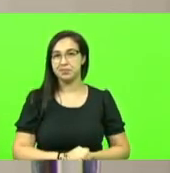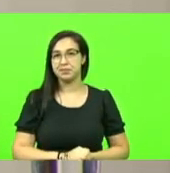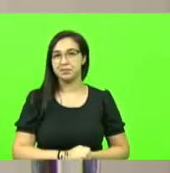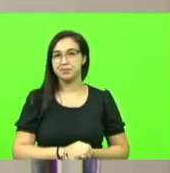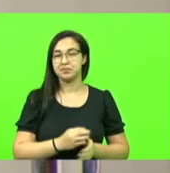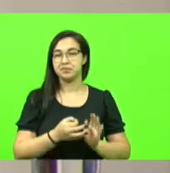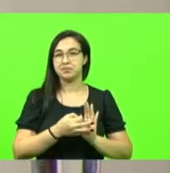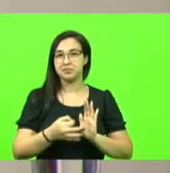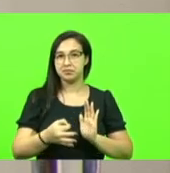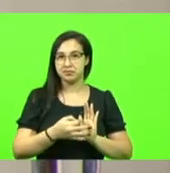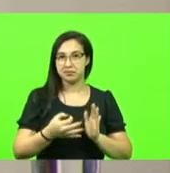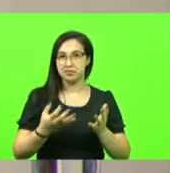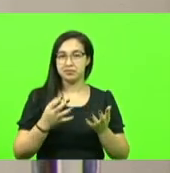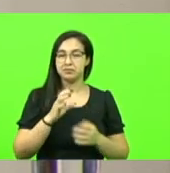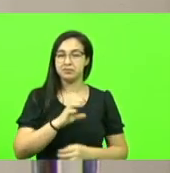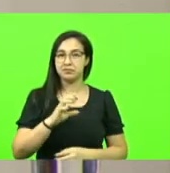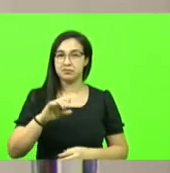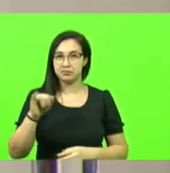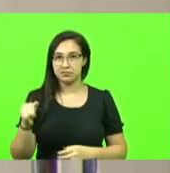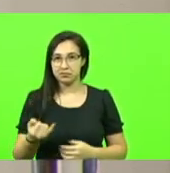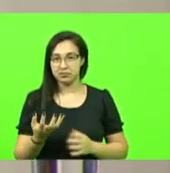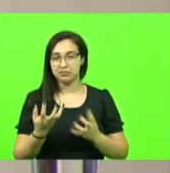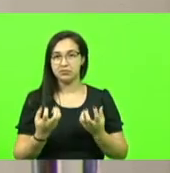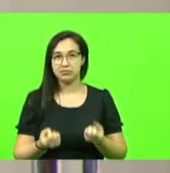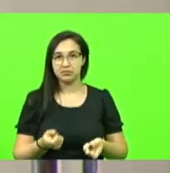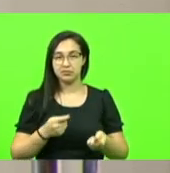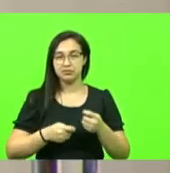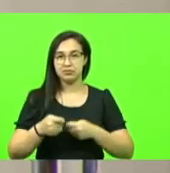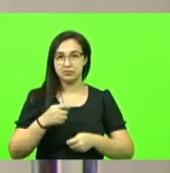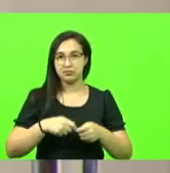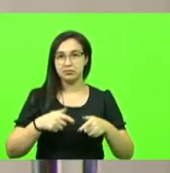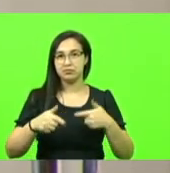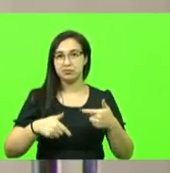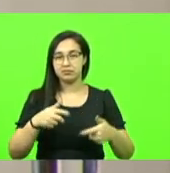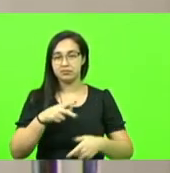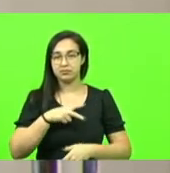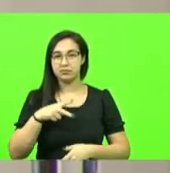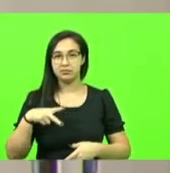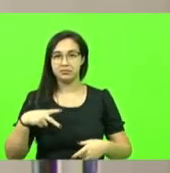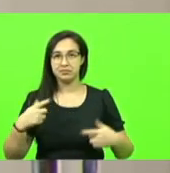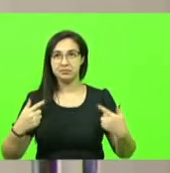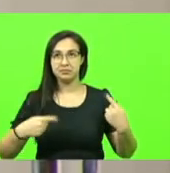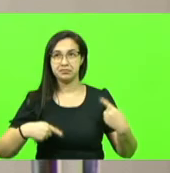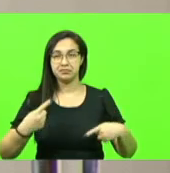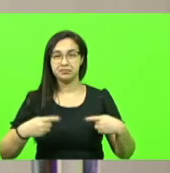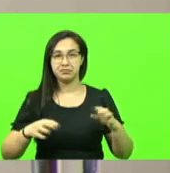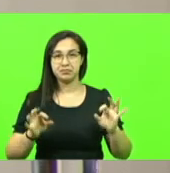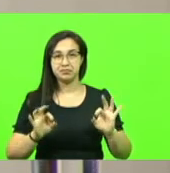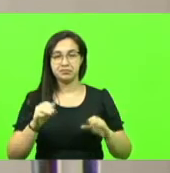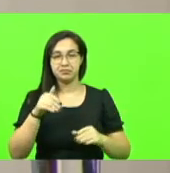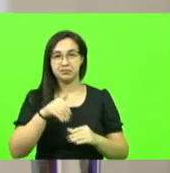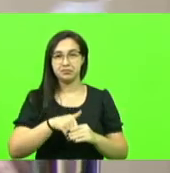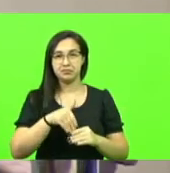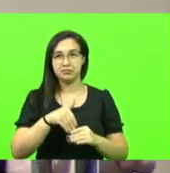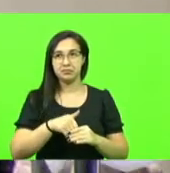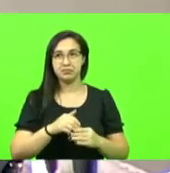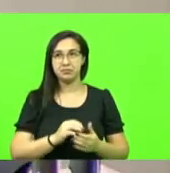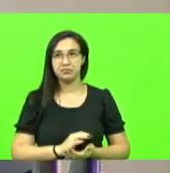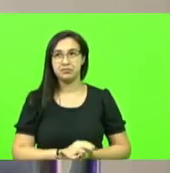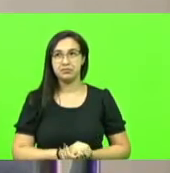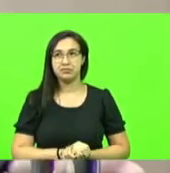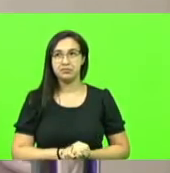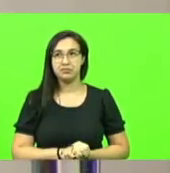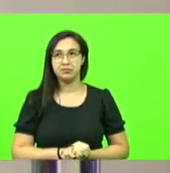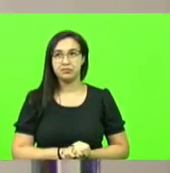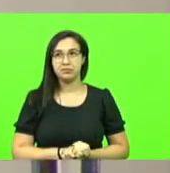Justiça, Finanças e Tributação, Trabalho, Administração e Serviço Público. Em discussão. Não havendo quem queira discutir, é em votação. Deputados